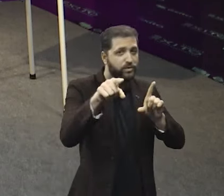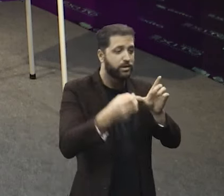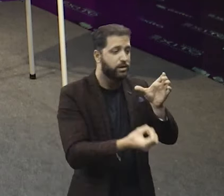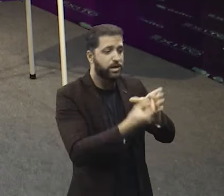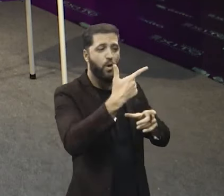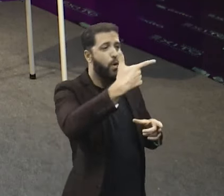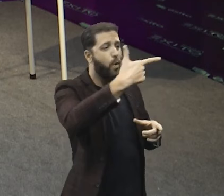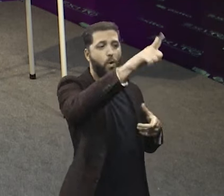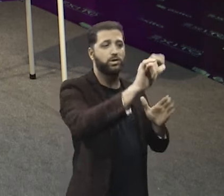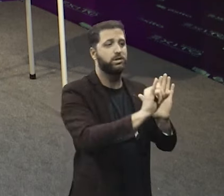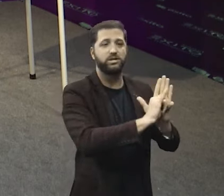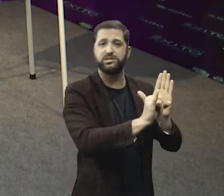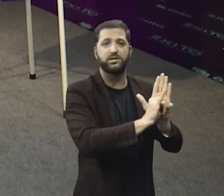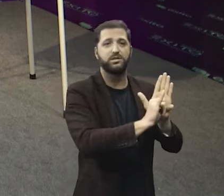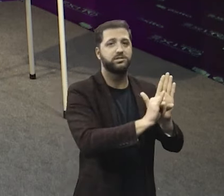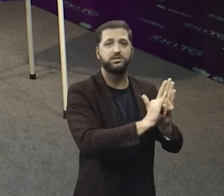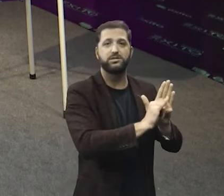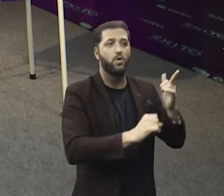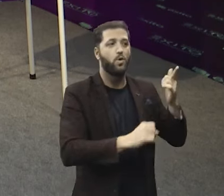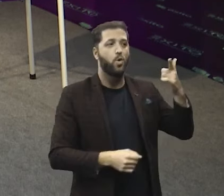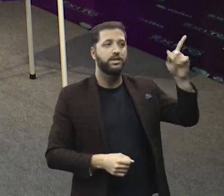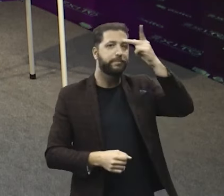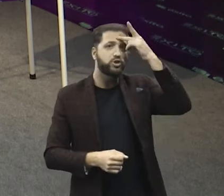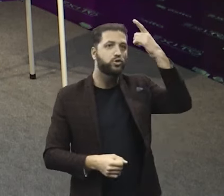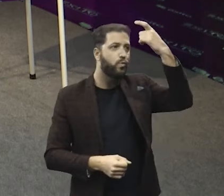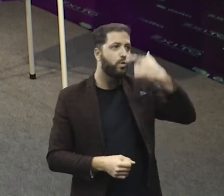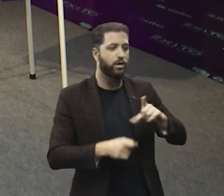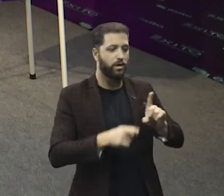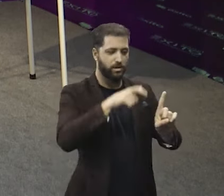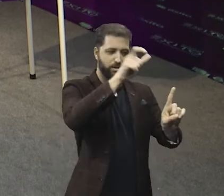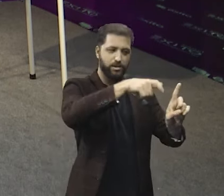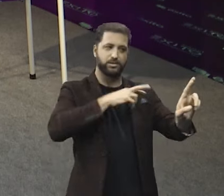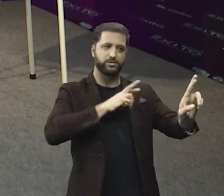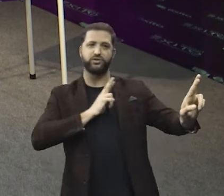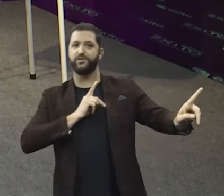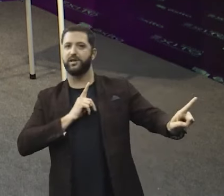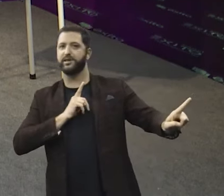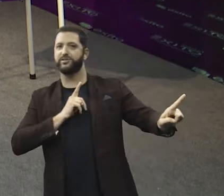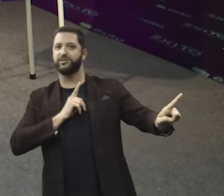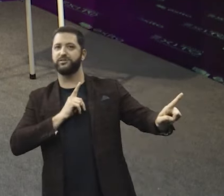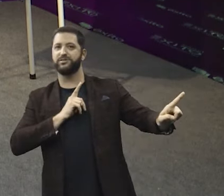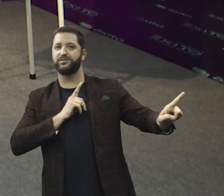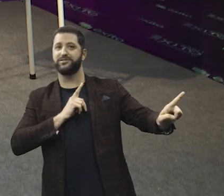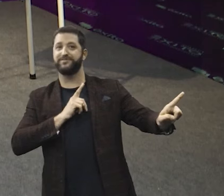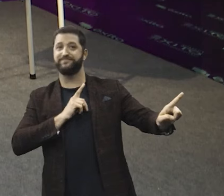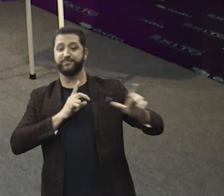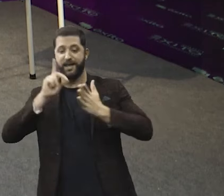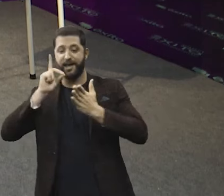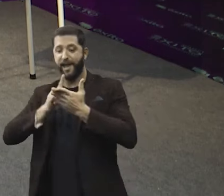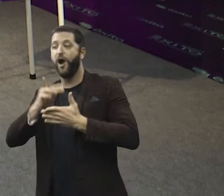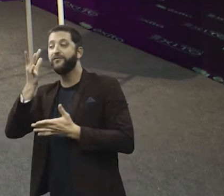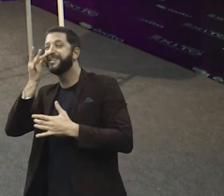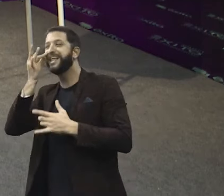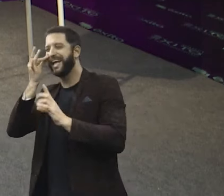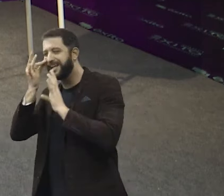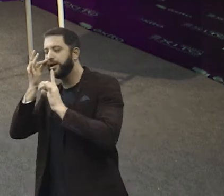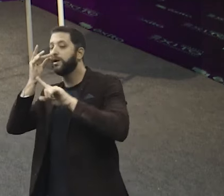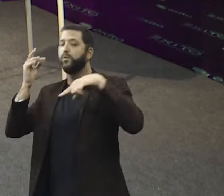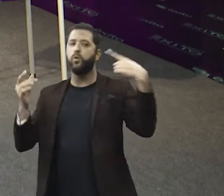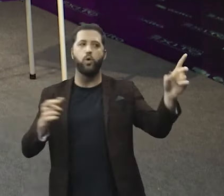cada MS mais vai distanciando da sua realidade que é a realidade física e você vai entrando dentro de uma realidade virtual e isso é